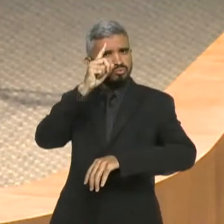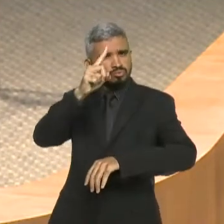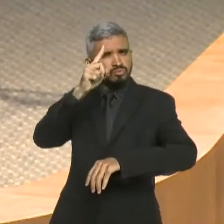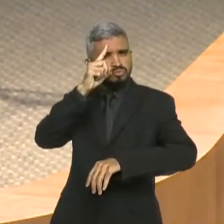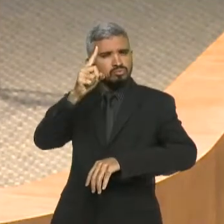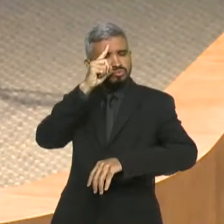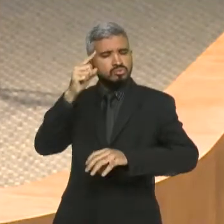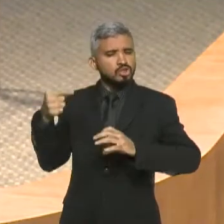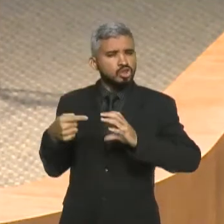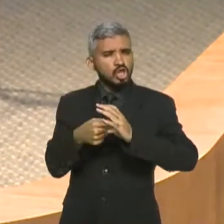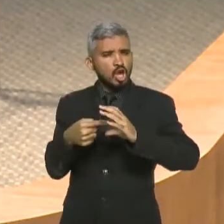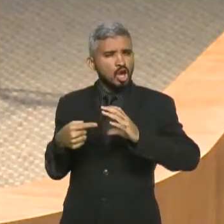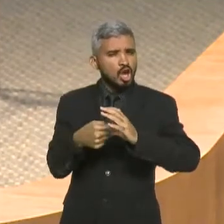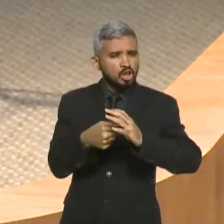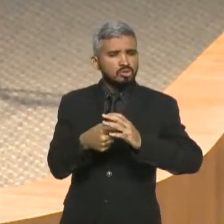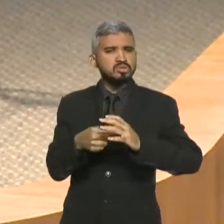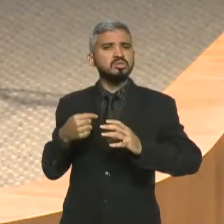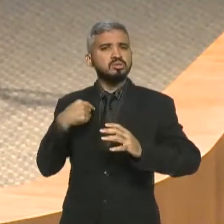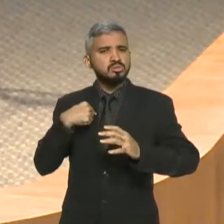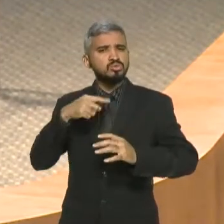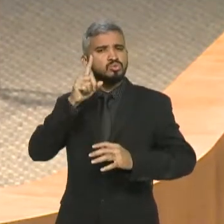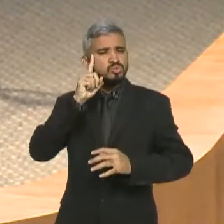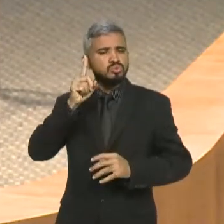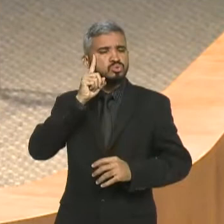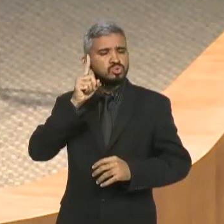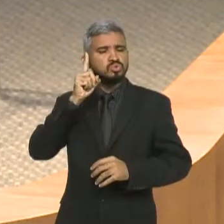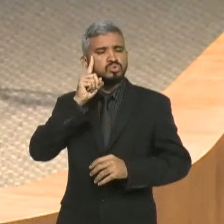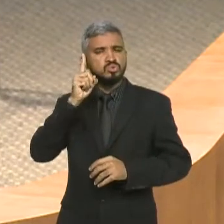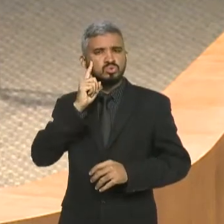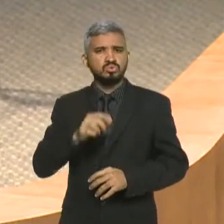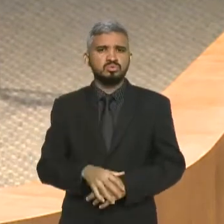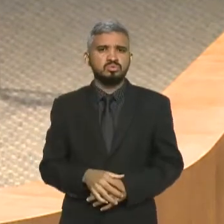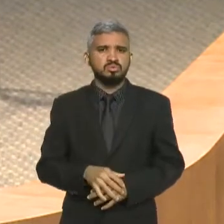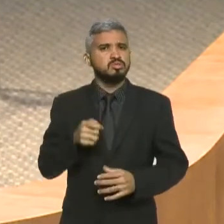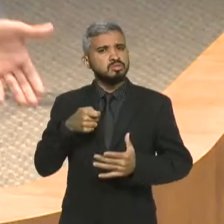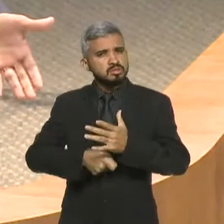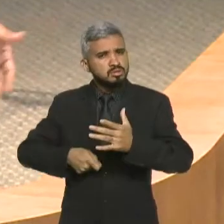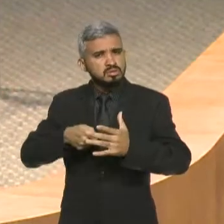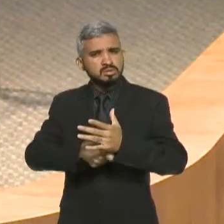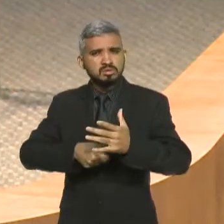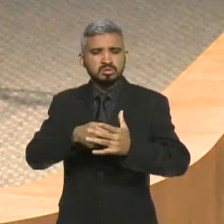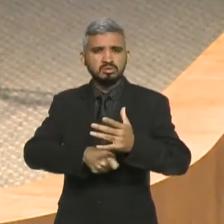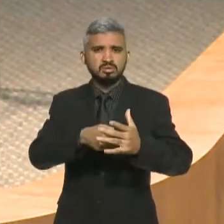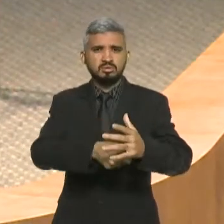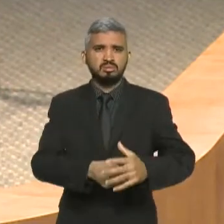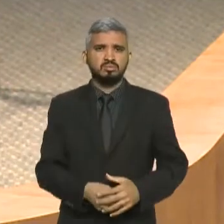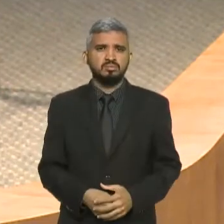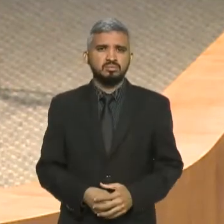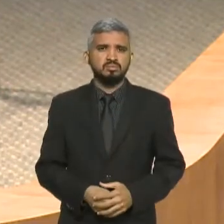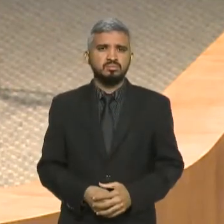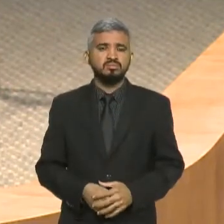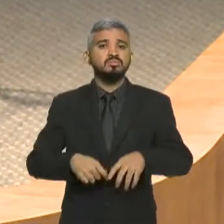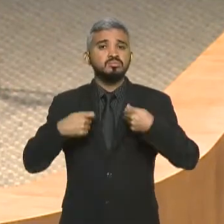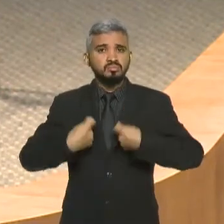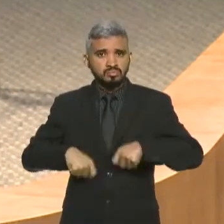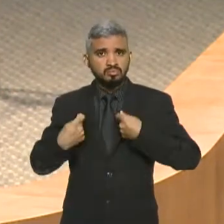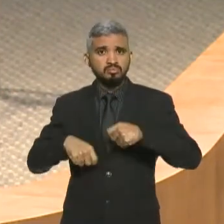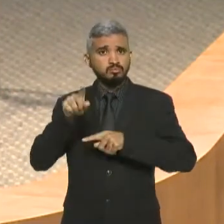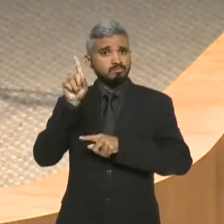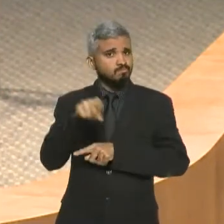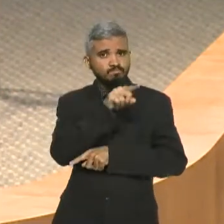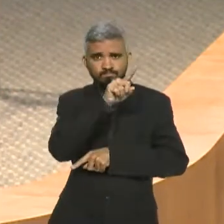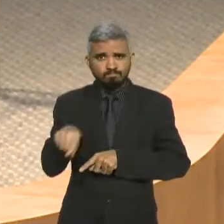denunciando, cobrando e apontando solução para os problemas. E um deles, anular o seletivo